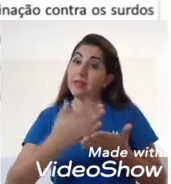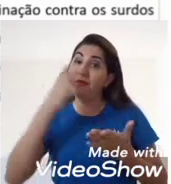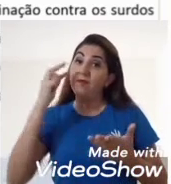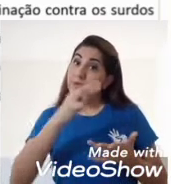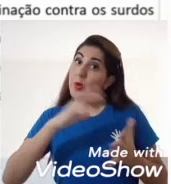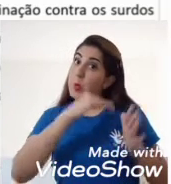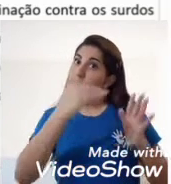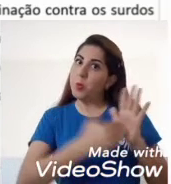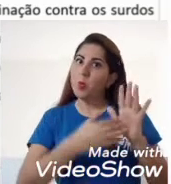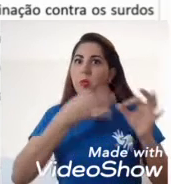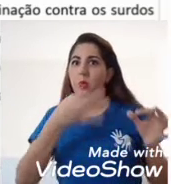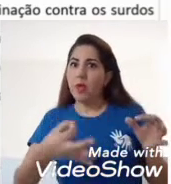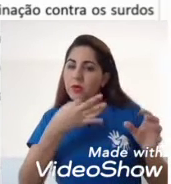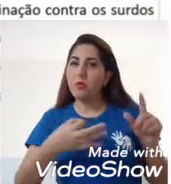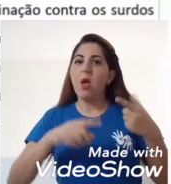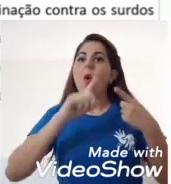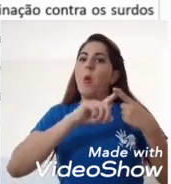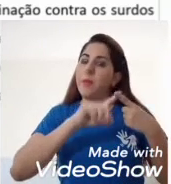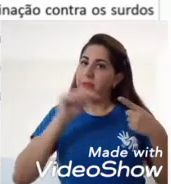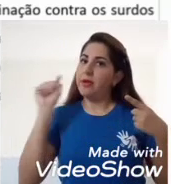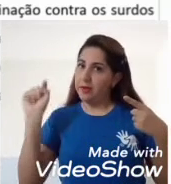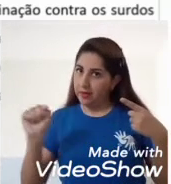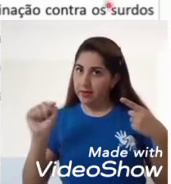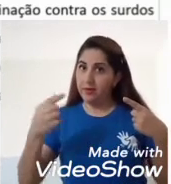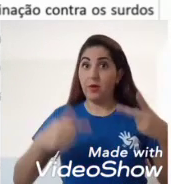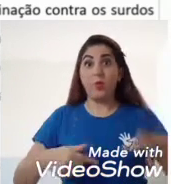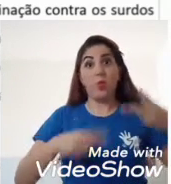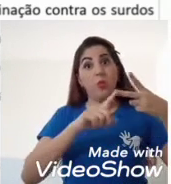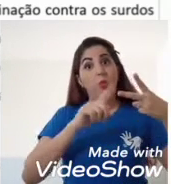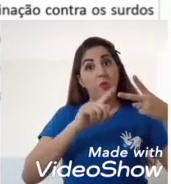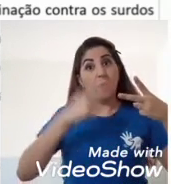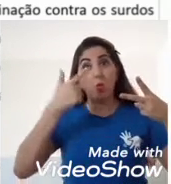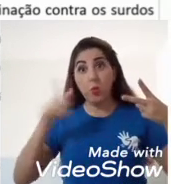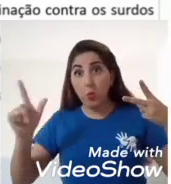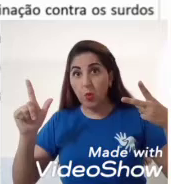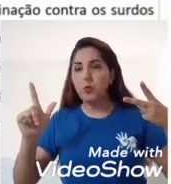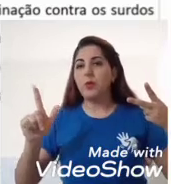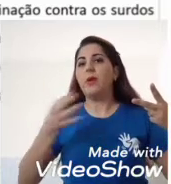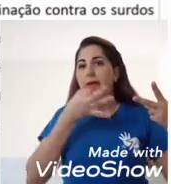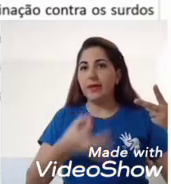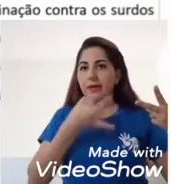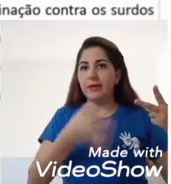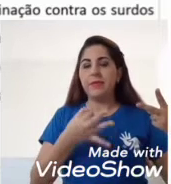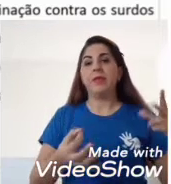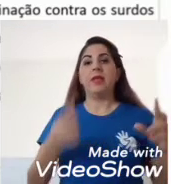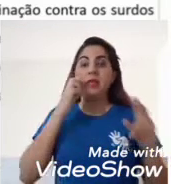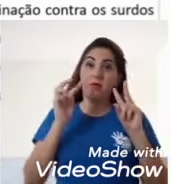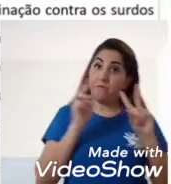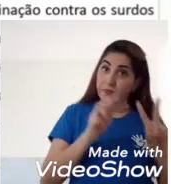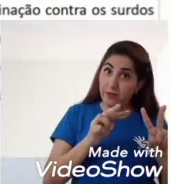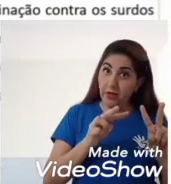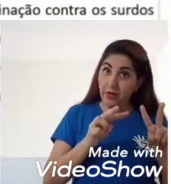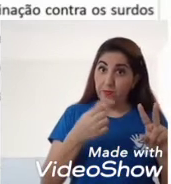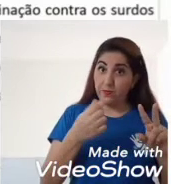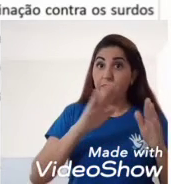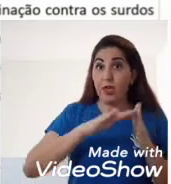redação, os dois argumentos dela, ou seja, o primeiro argumento é esse e o segundo vai ser o outro lá. Então aqui esse posteriormente aqui é um contraponto a essa parte